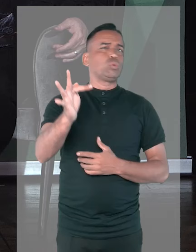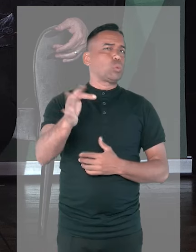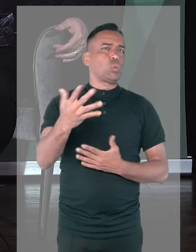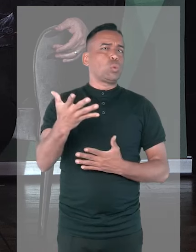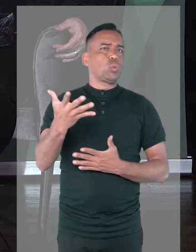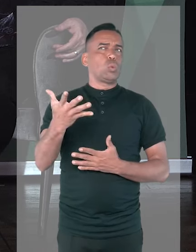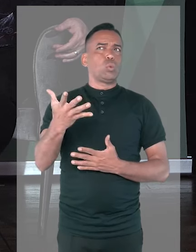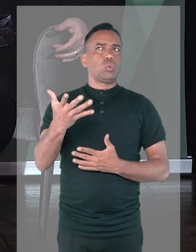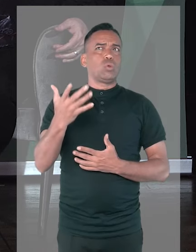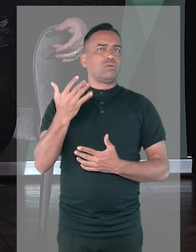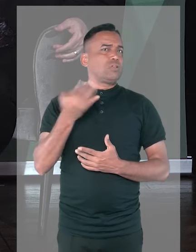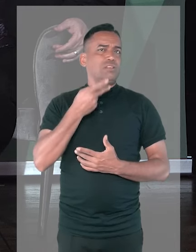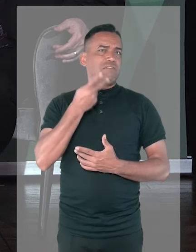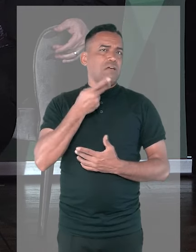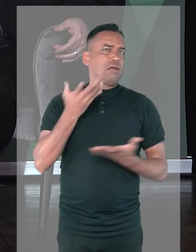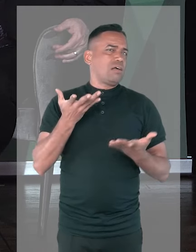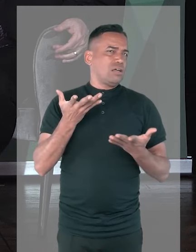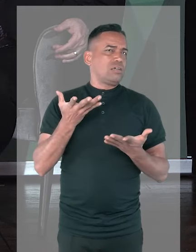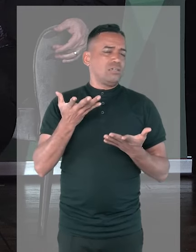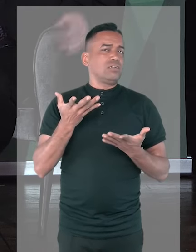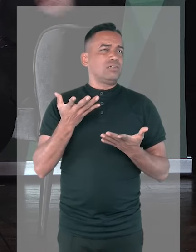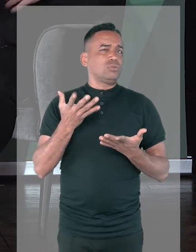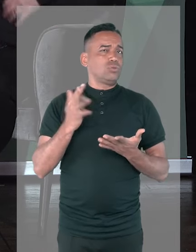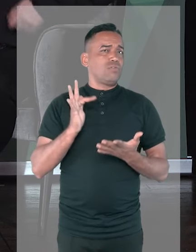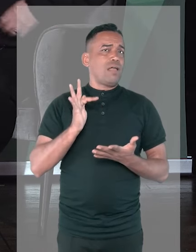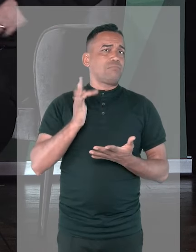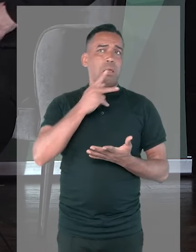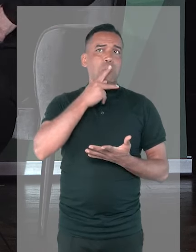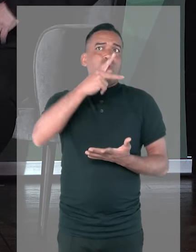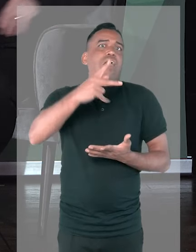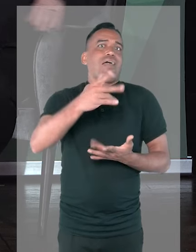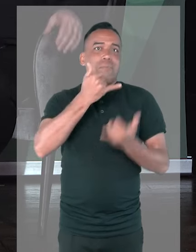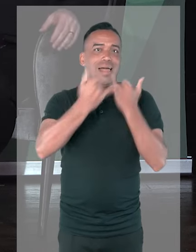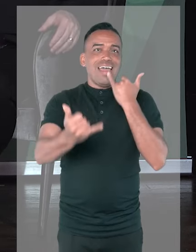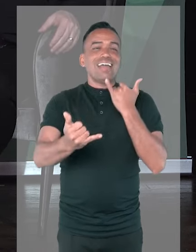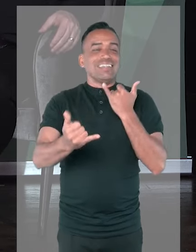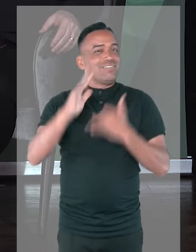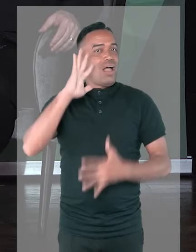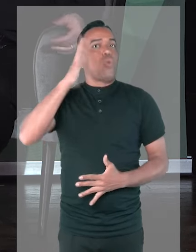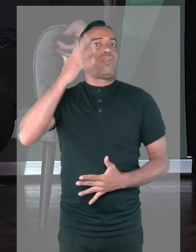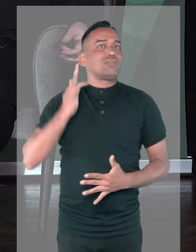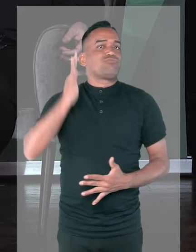que você tá profetizando, digamos assim?